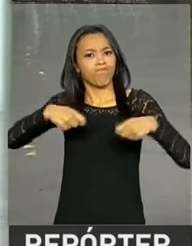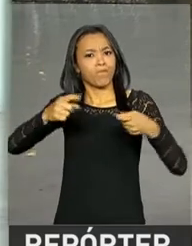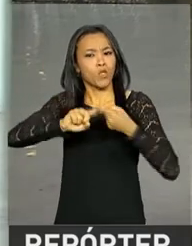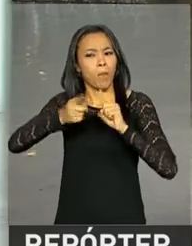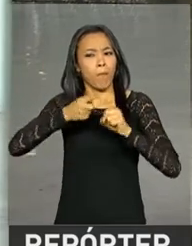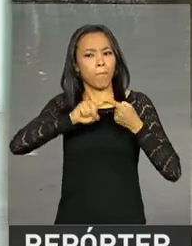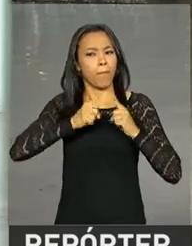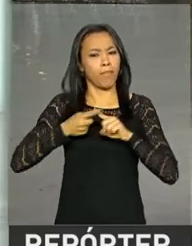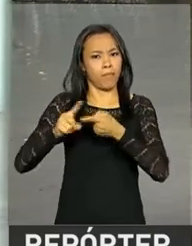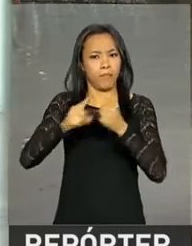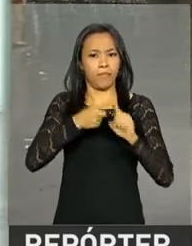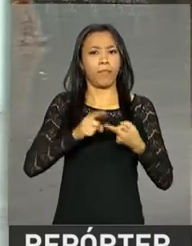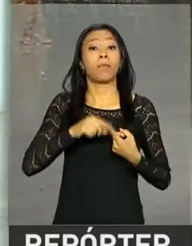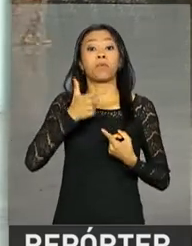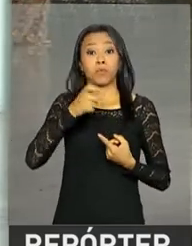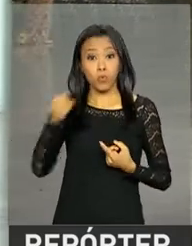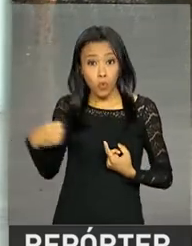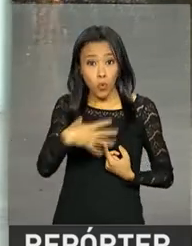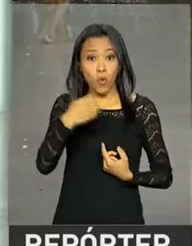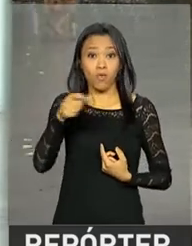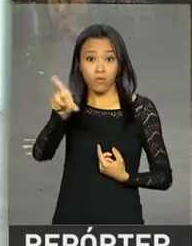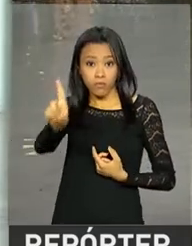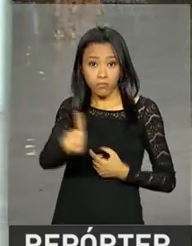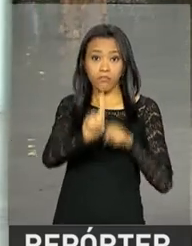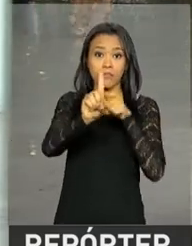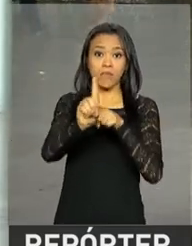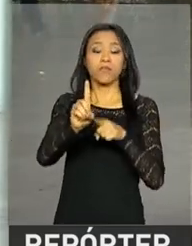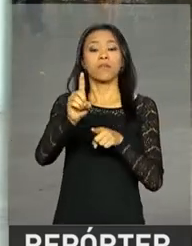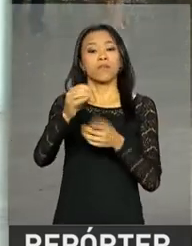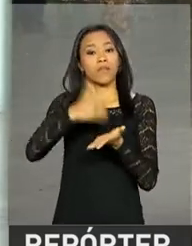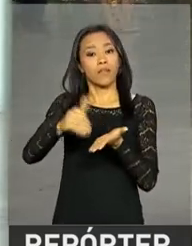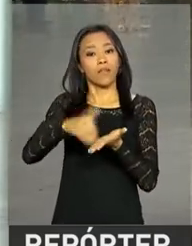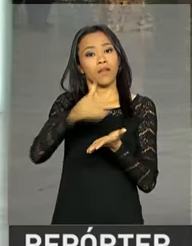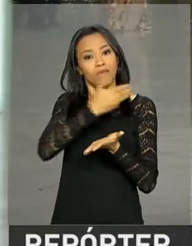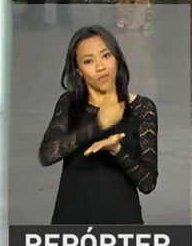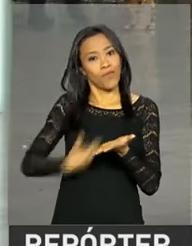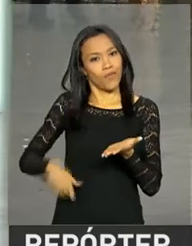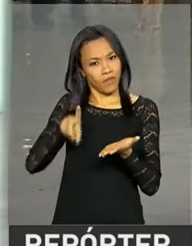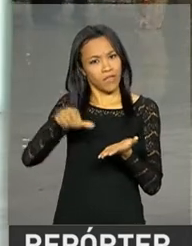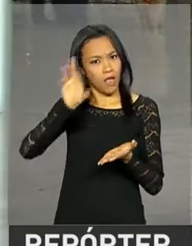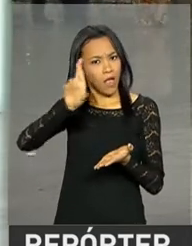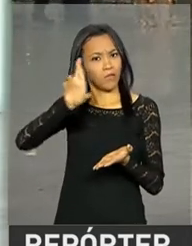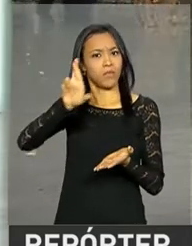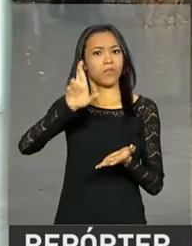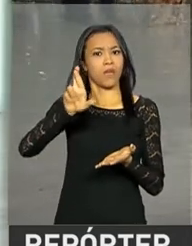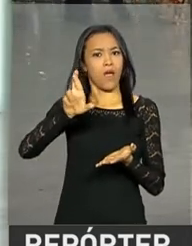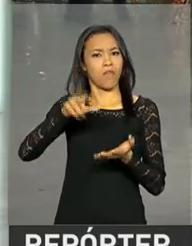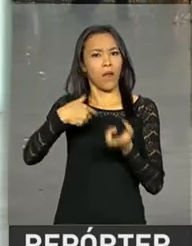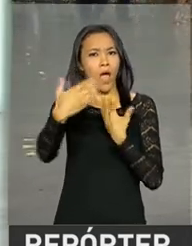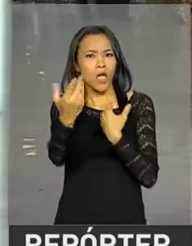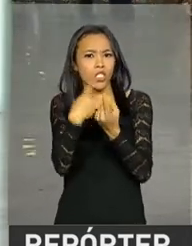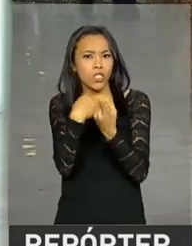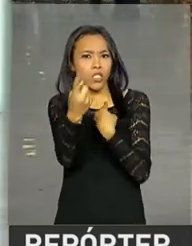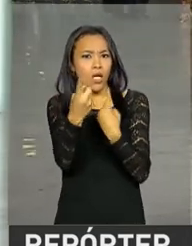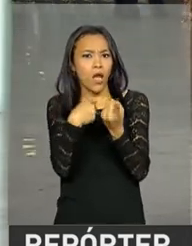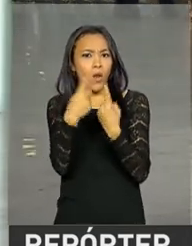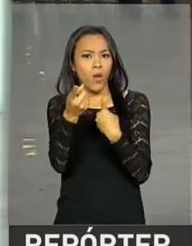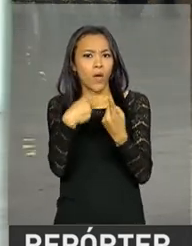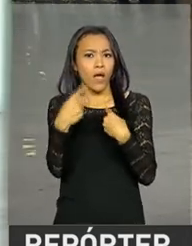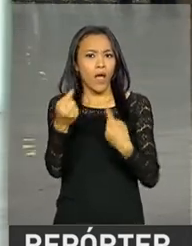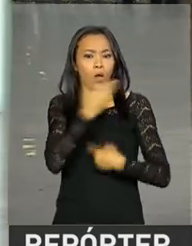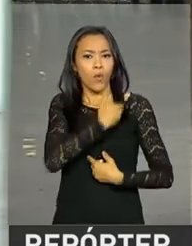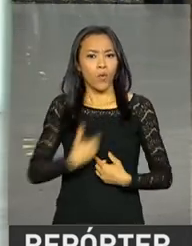novo secretário de governo da presidência, que vai ser responsável por esse diálogo do governo federal, do poder executivo, com o